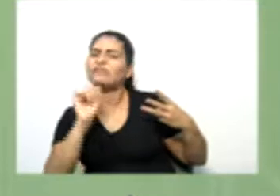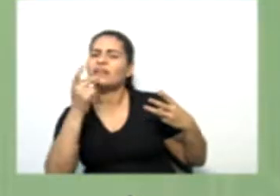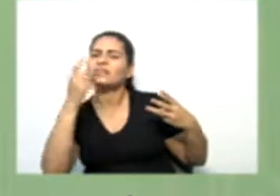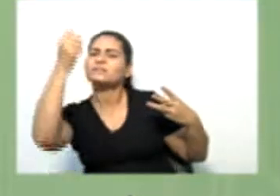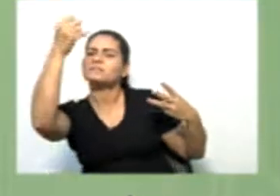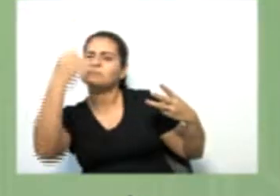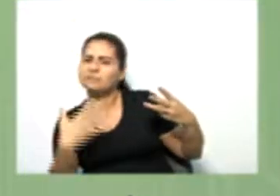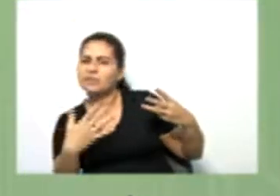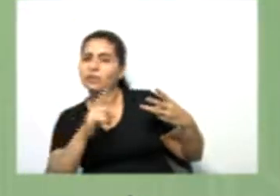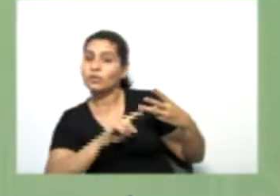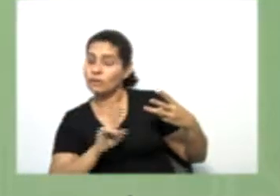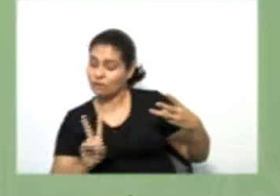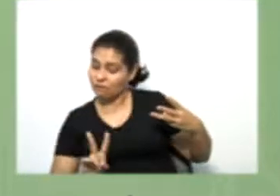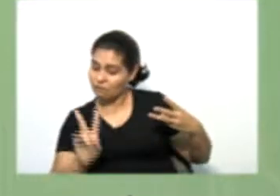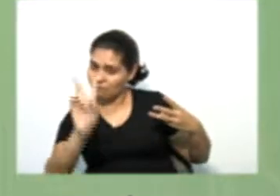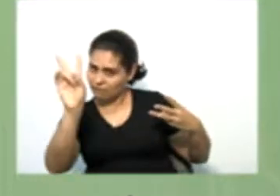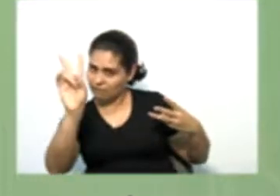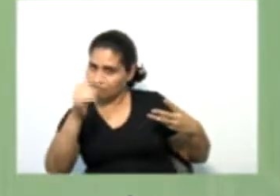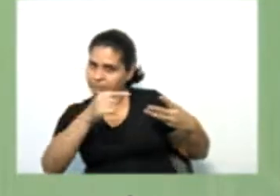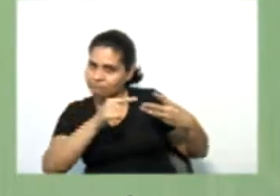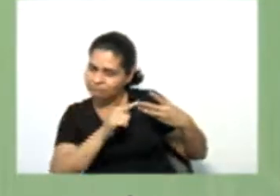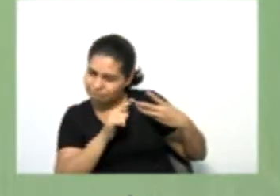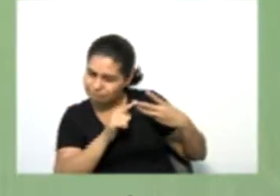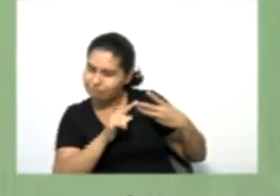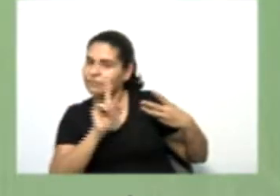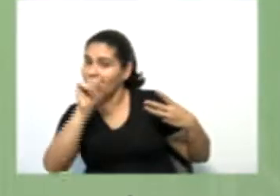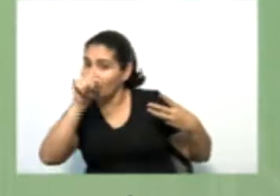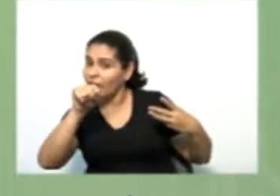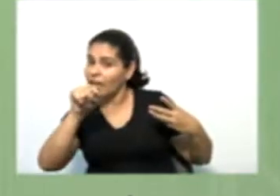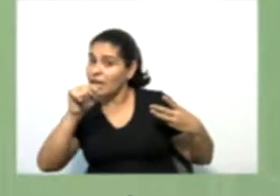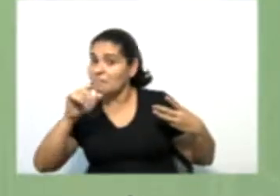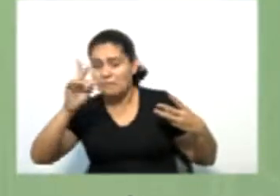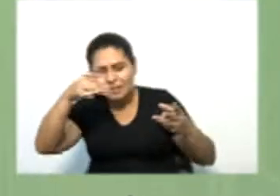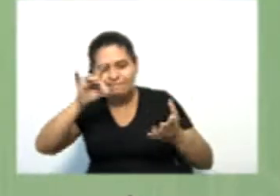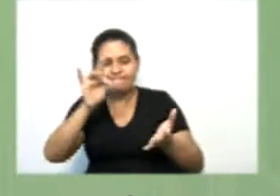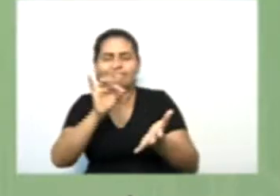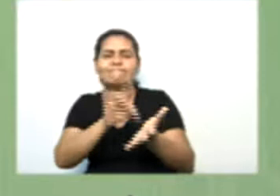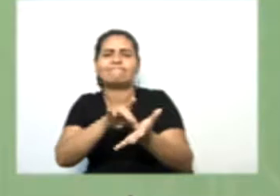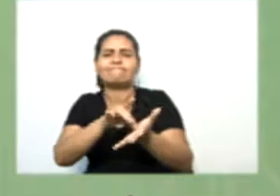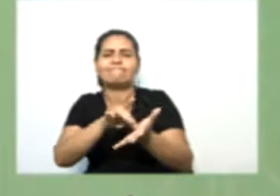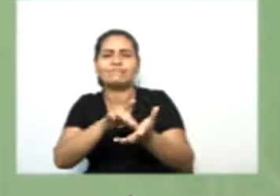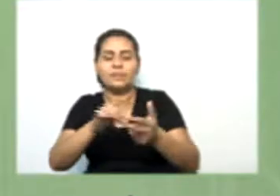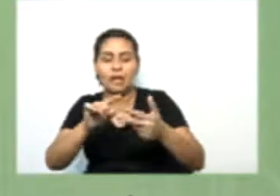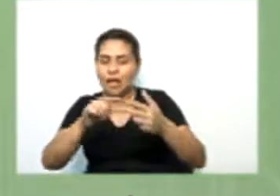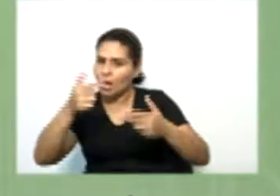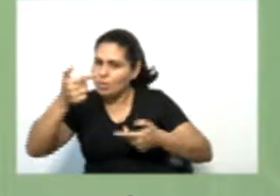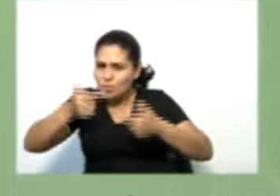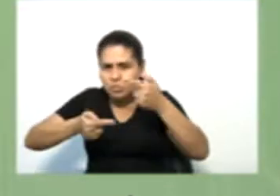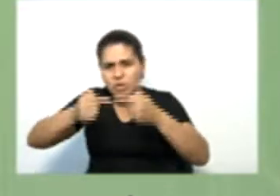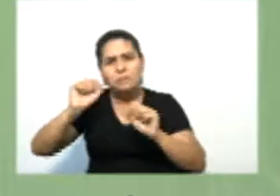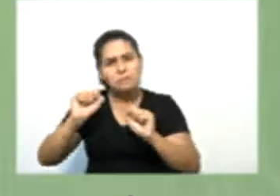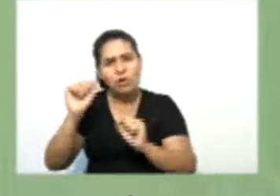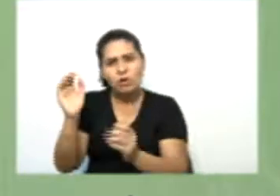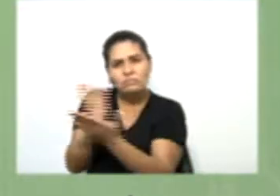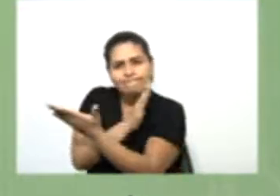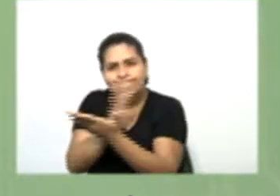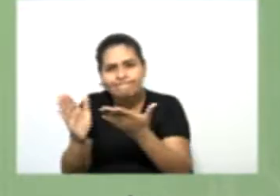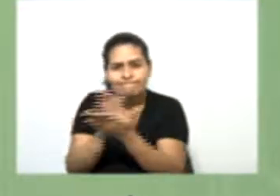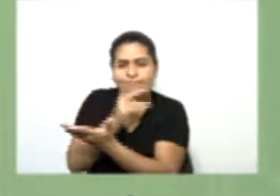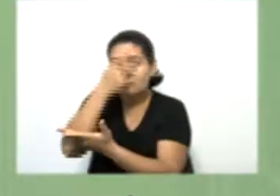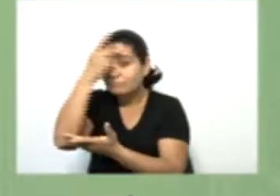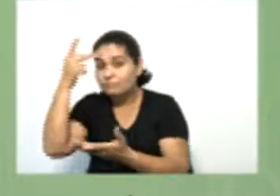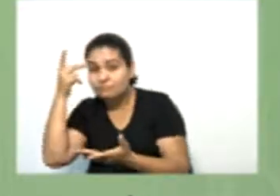quê? É quando os valores são conceitos mais absolutos. As políticas podem variar de acordo com o perfil